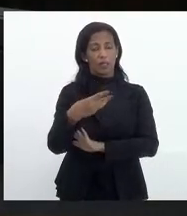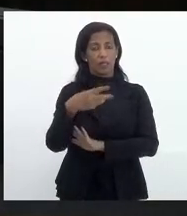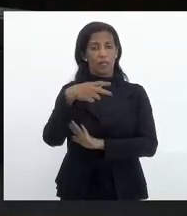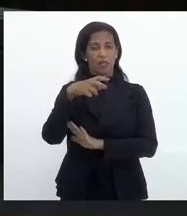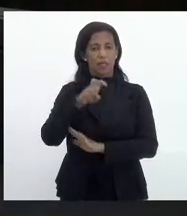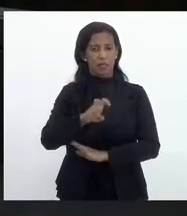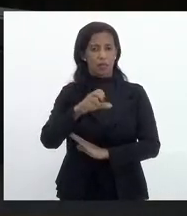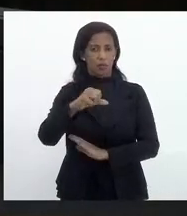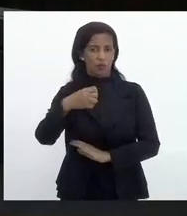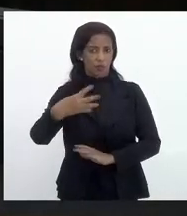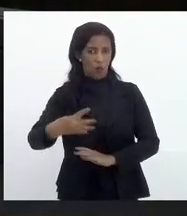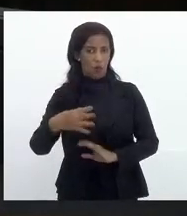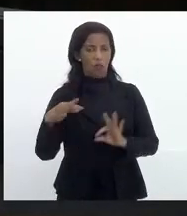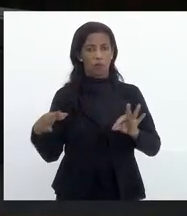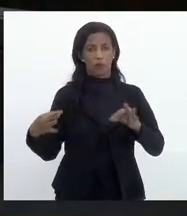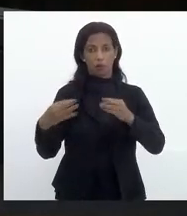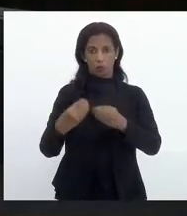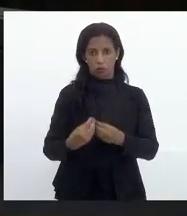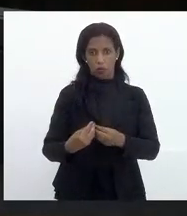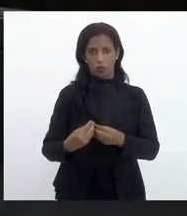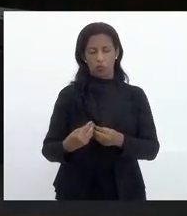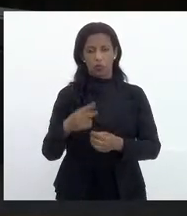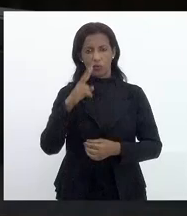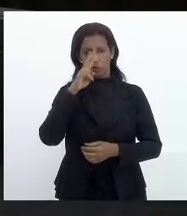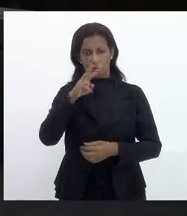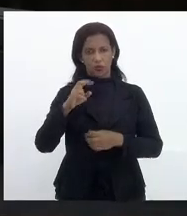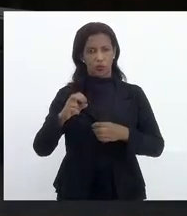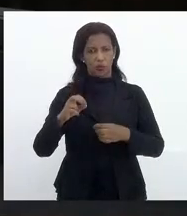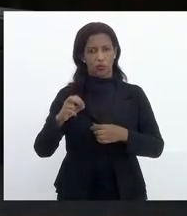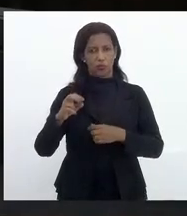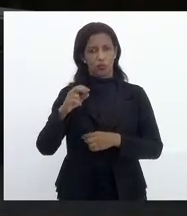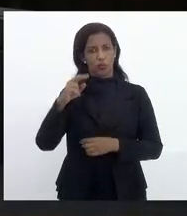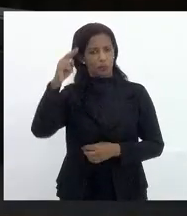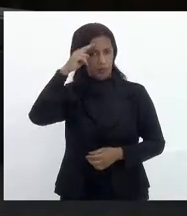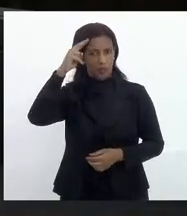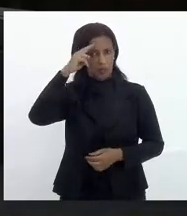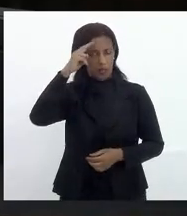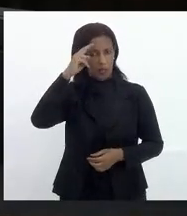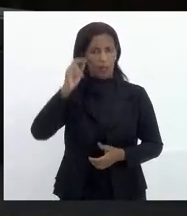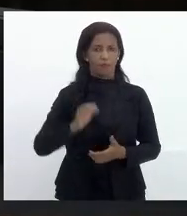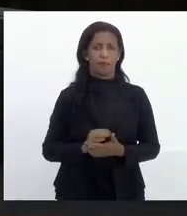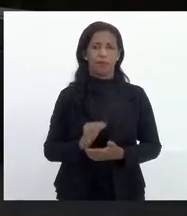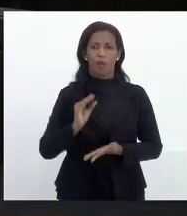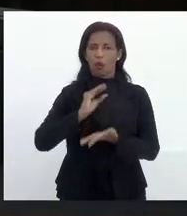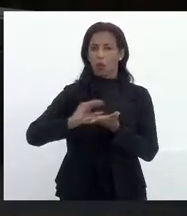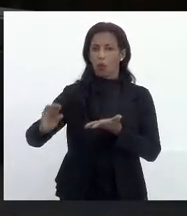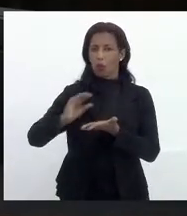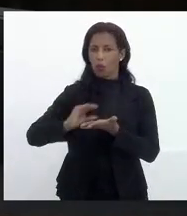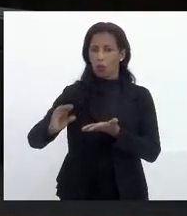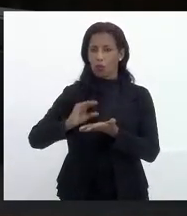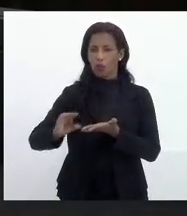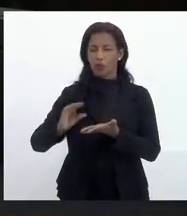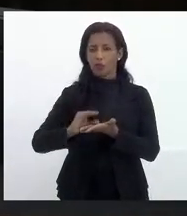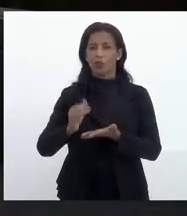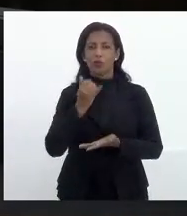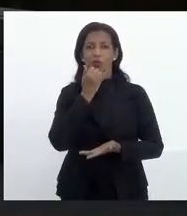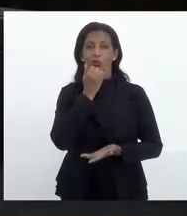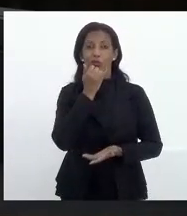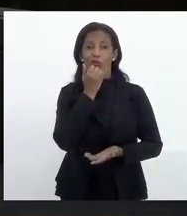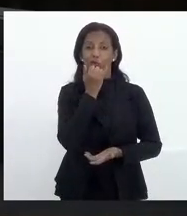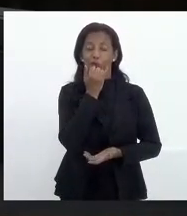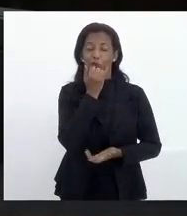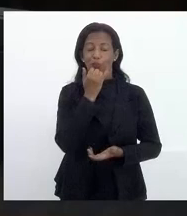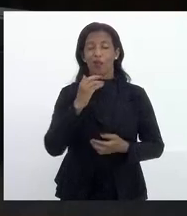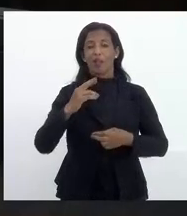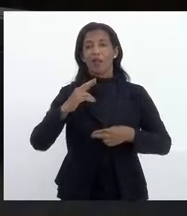594 para todos os dá forças armadas a contribuição dos aposentados desculpa